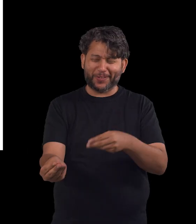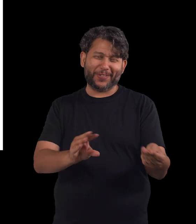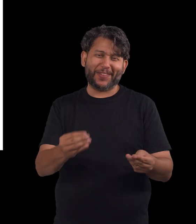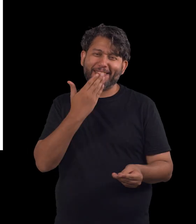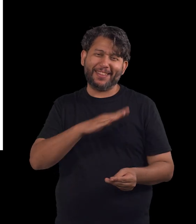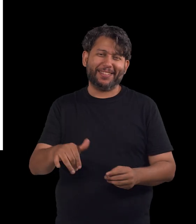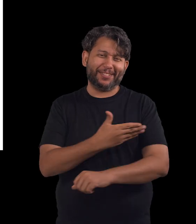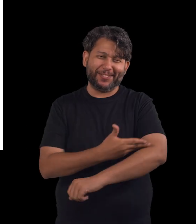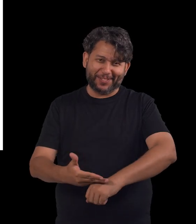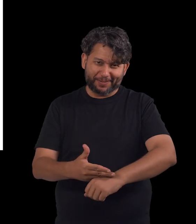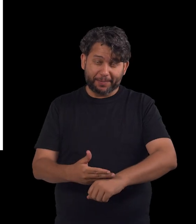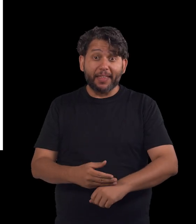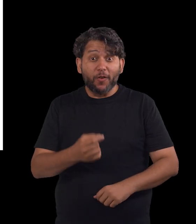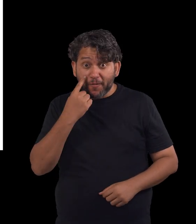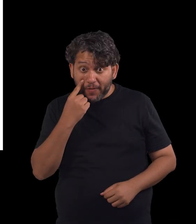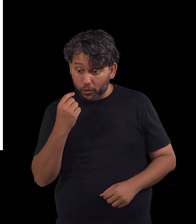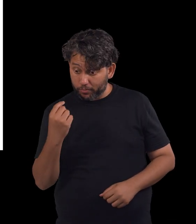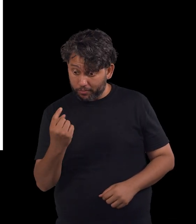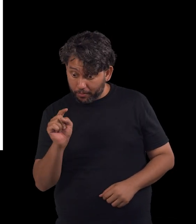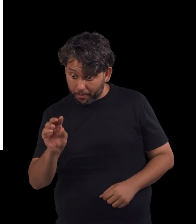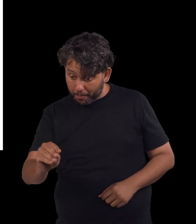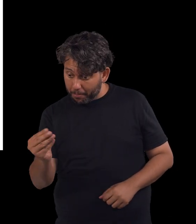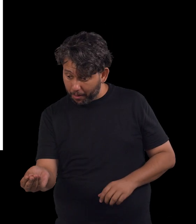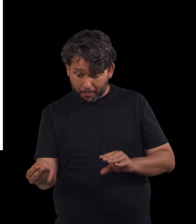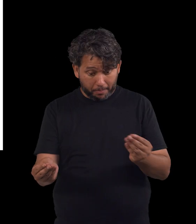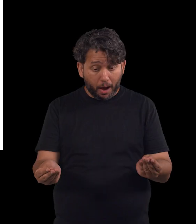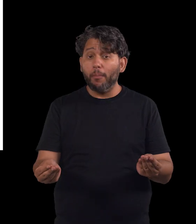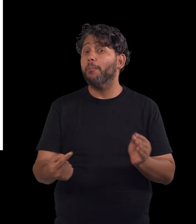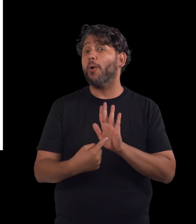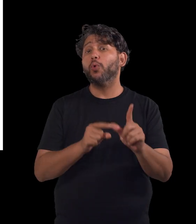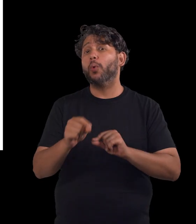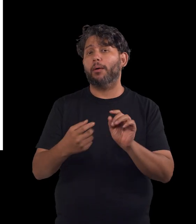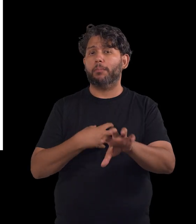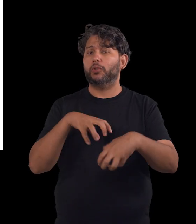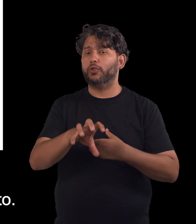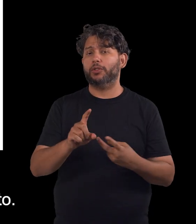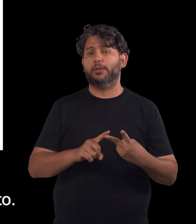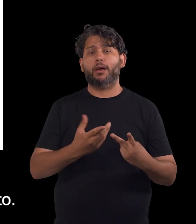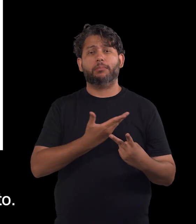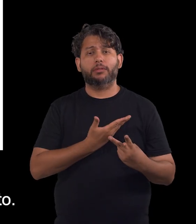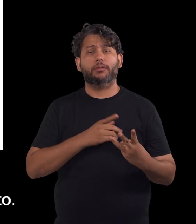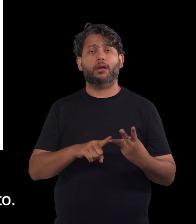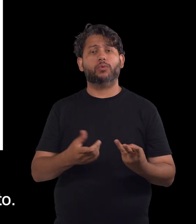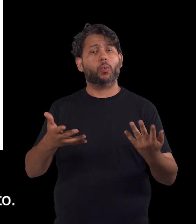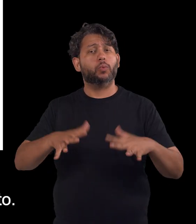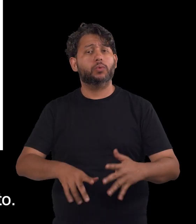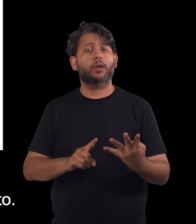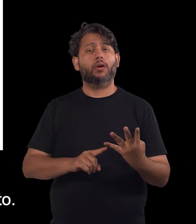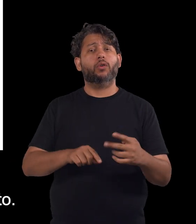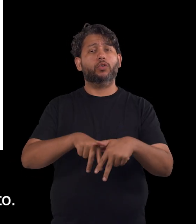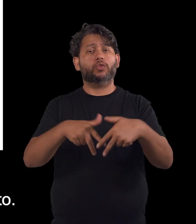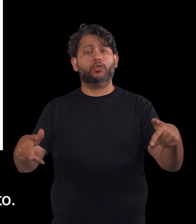clássico do universo infantil. Cada par de cartas apresenta valores como empatia, amizade,